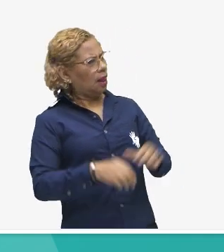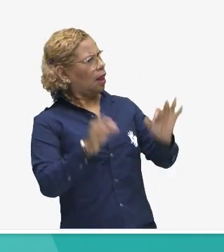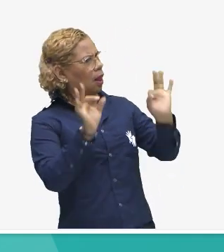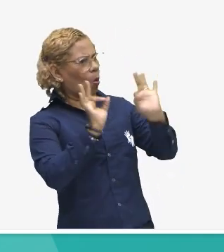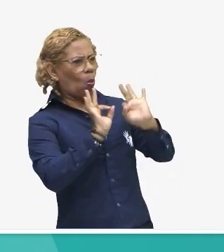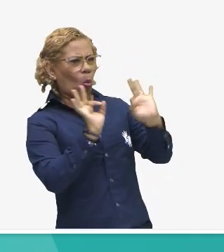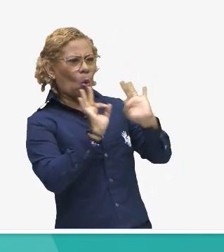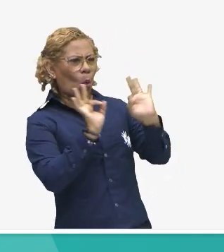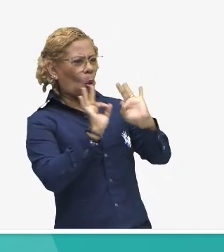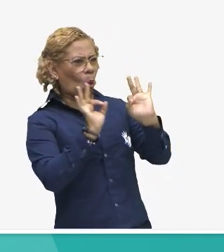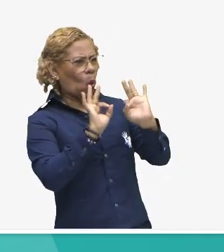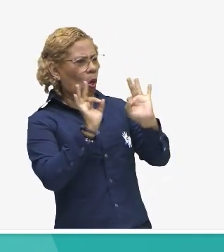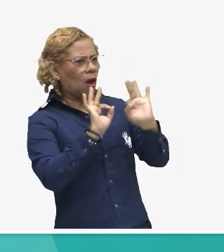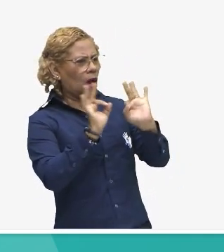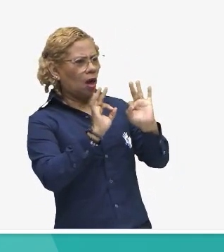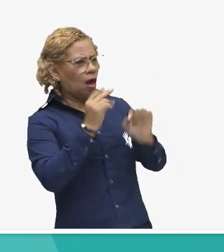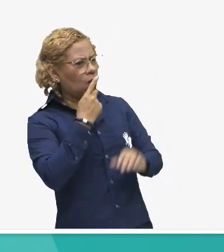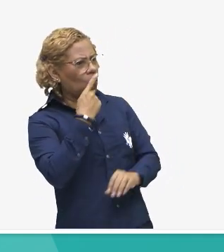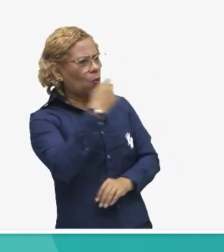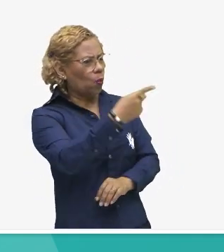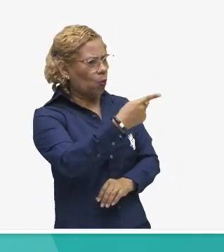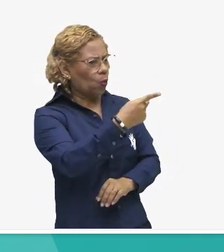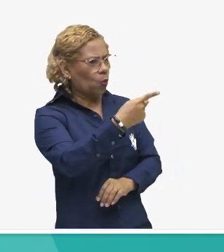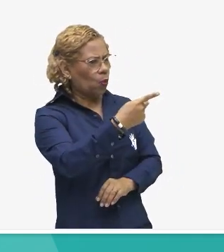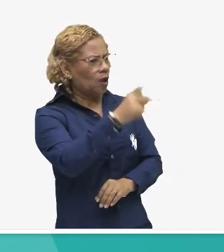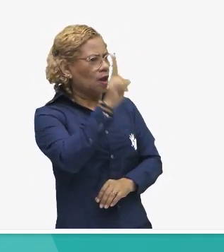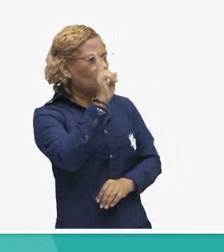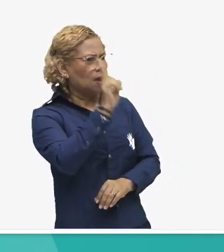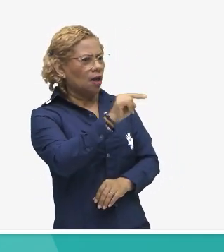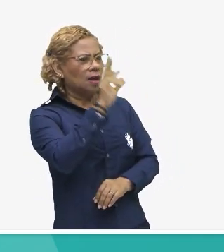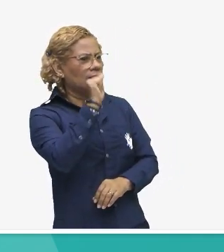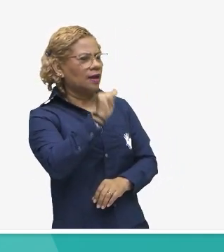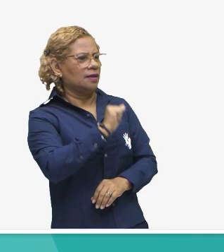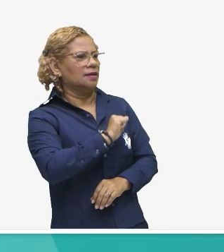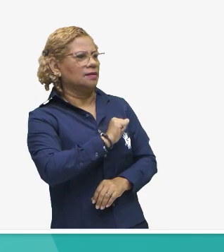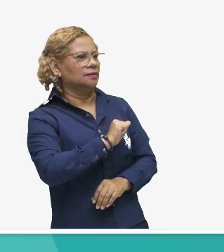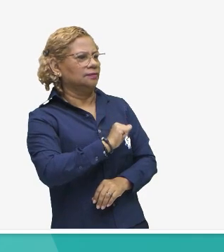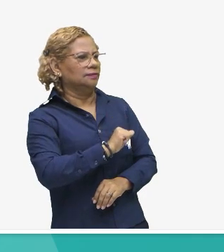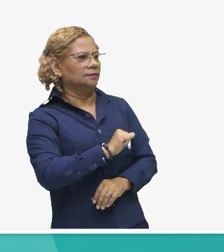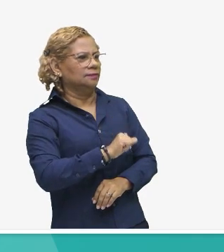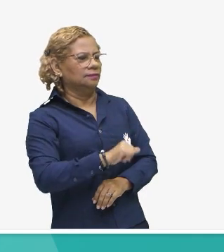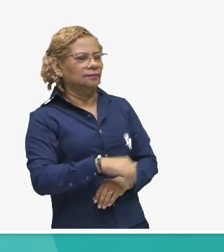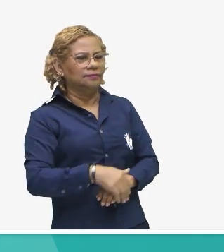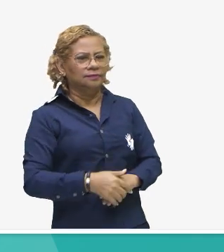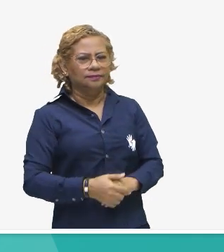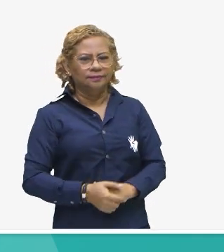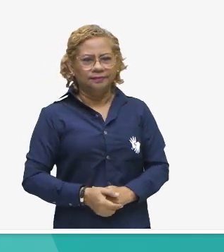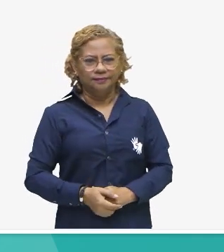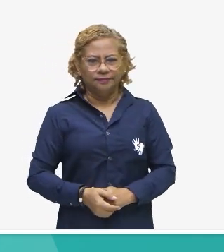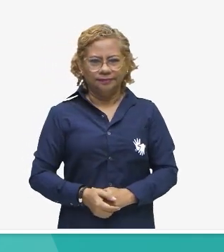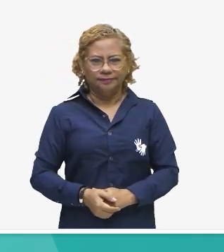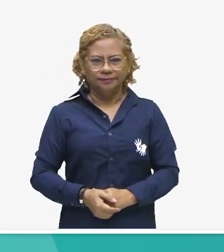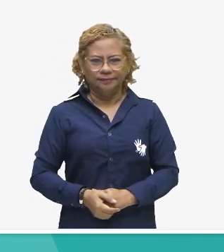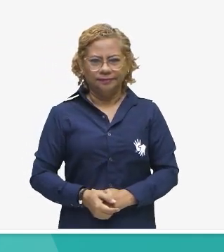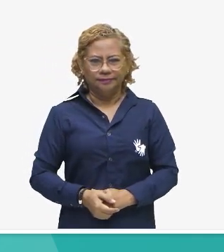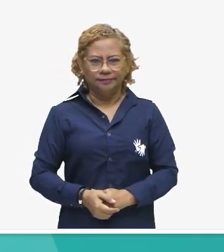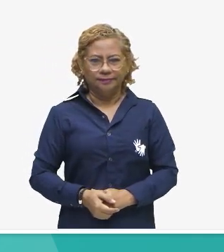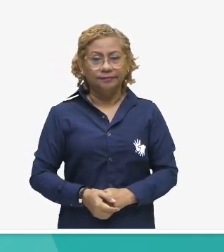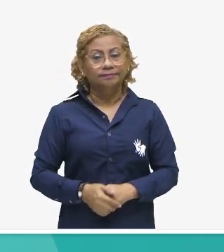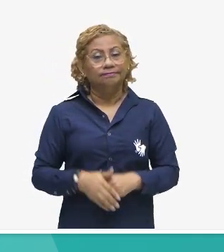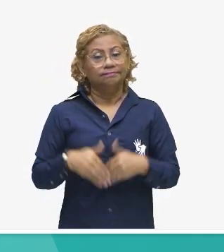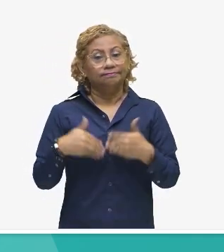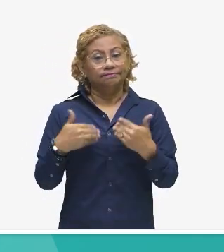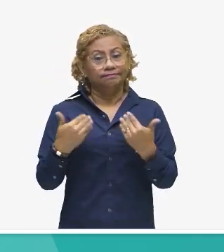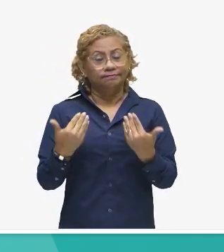te contei, não te conto e jamais te contarei. Quando